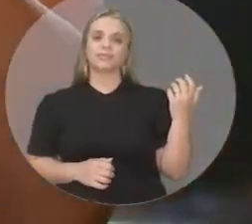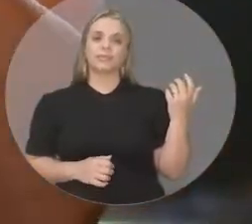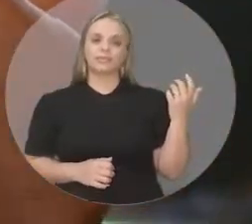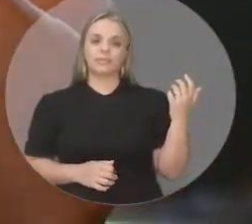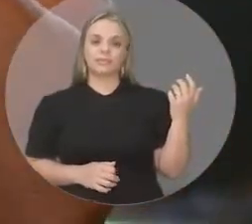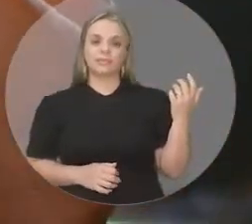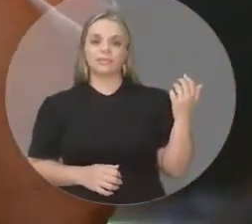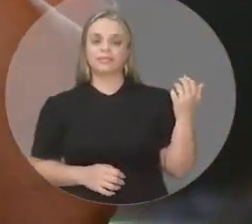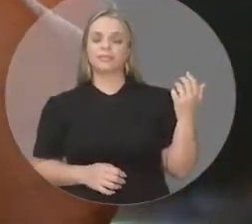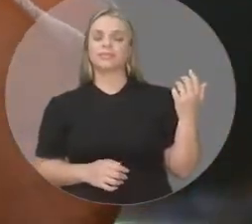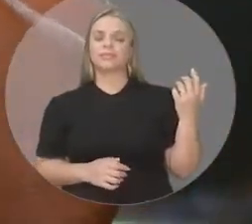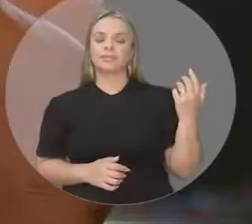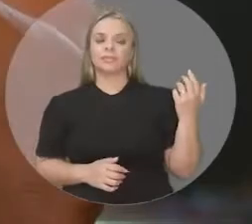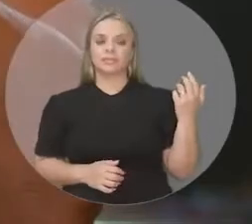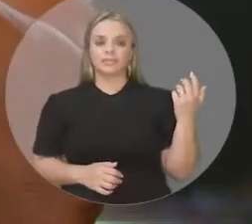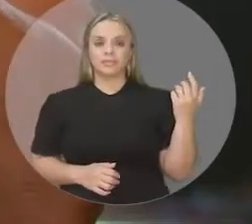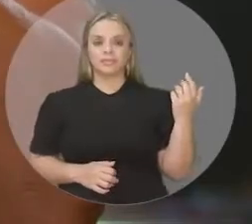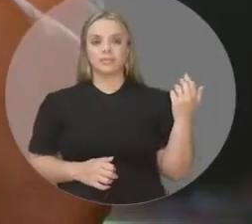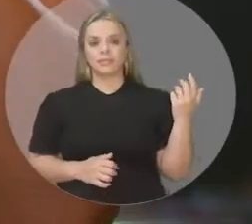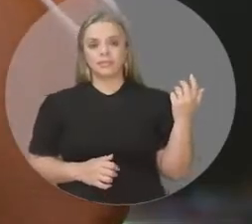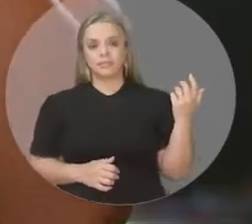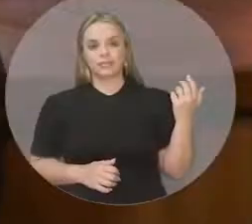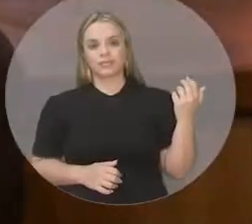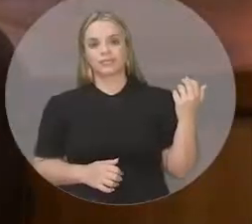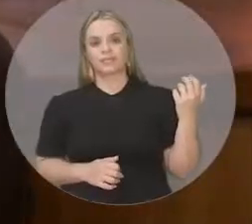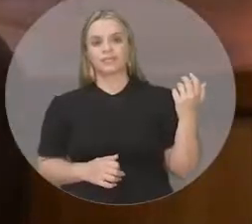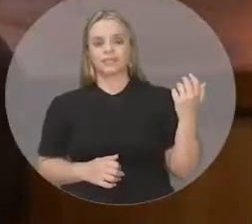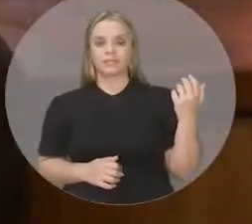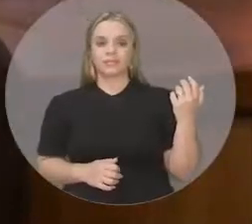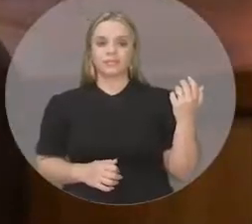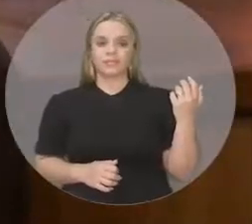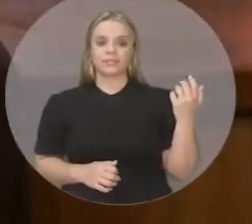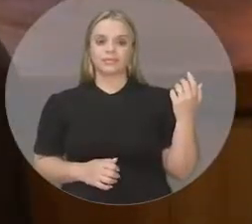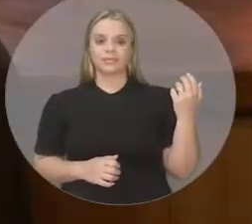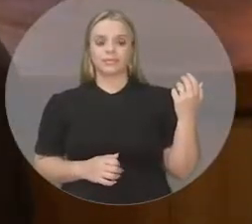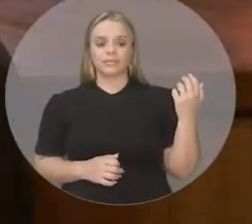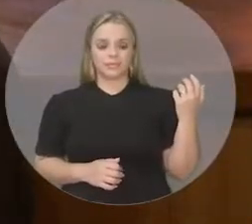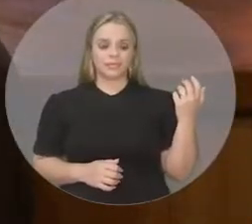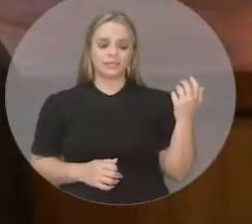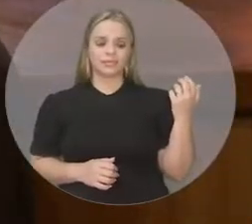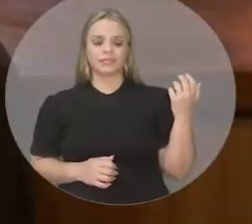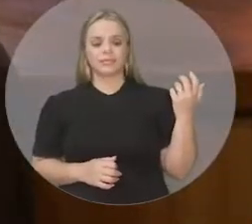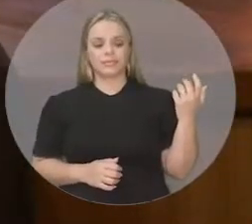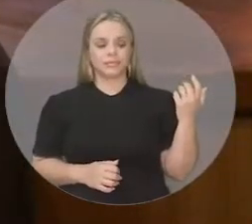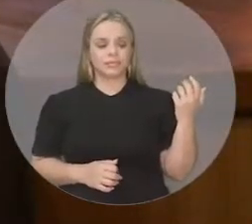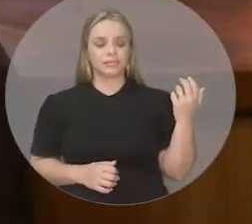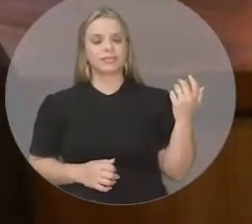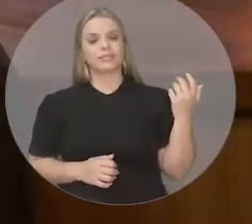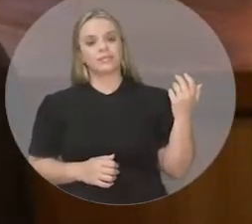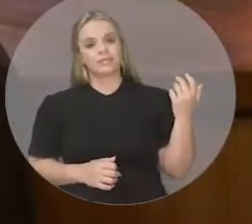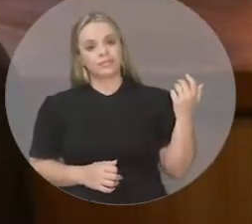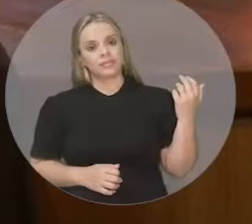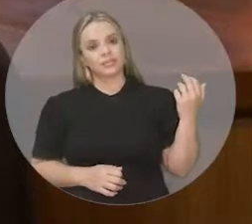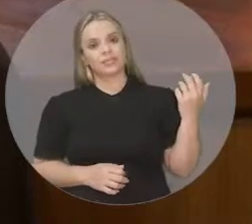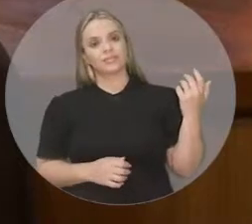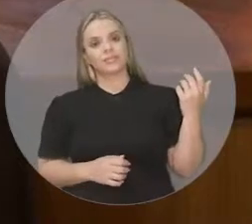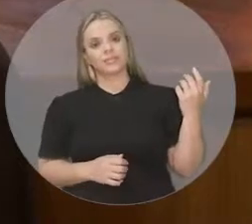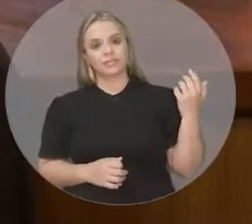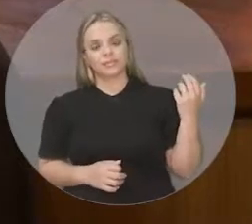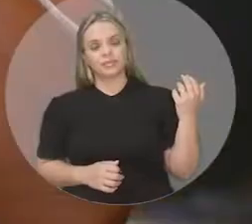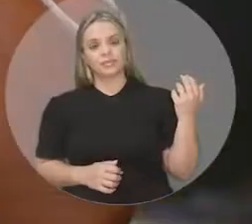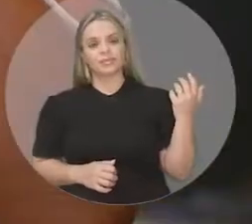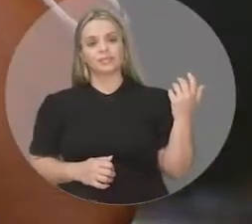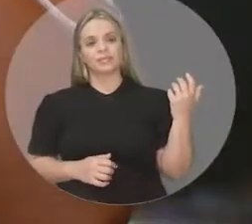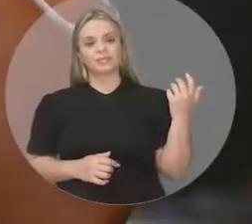São três grupos do Brasil que representa o nosso país em festivais internacionais. E nós somos um deles.